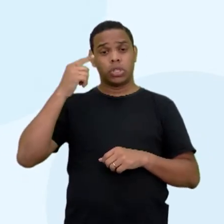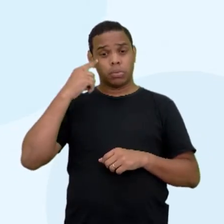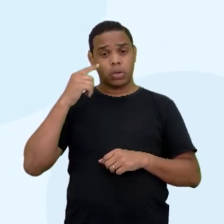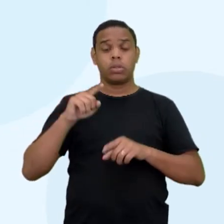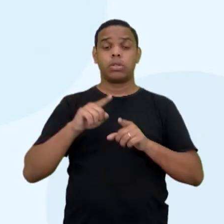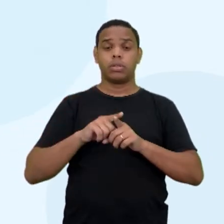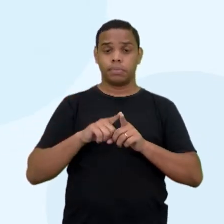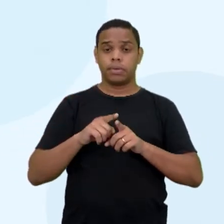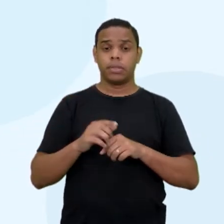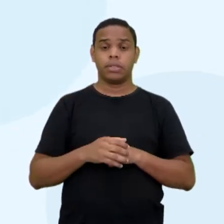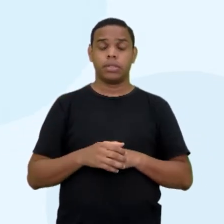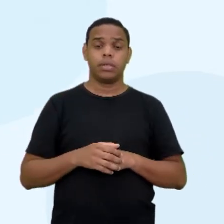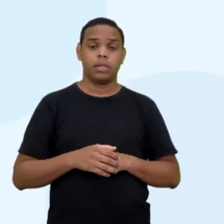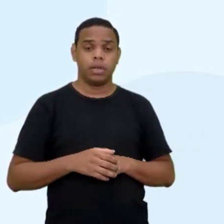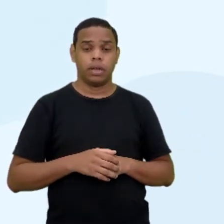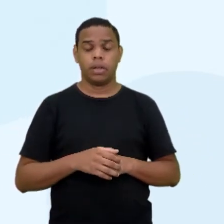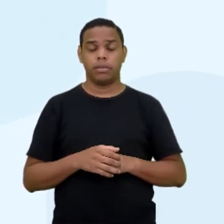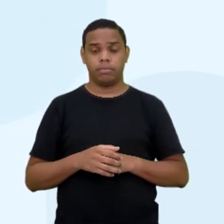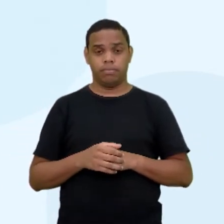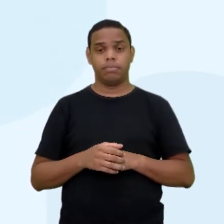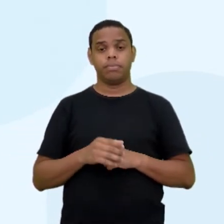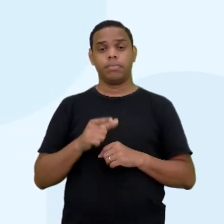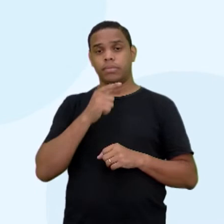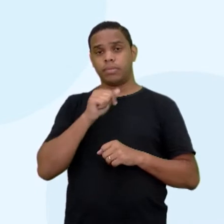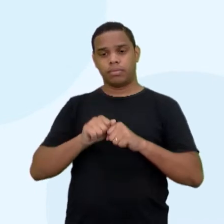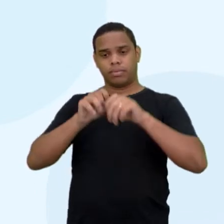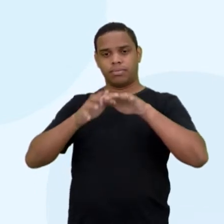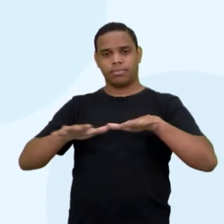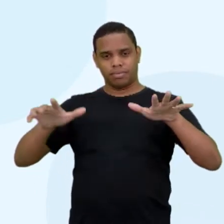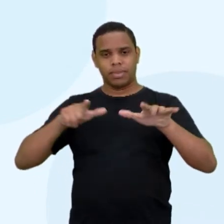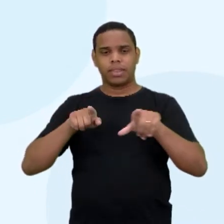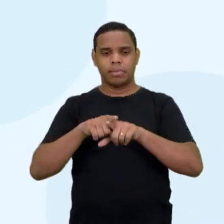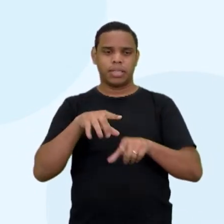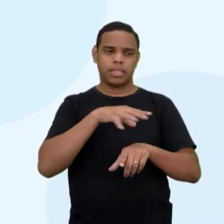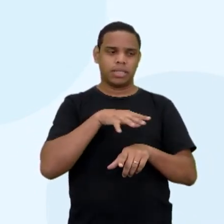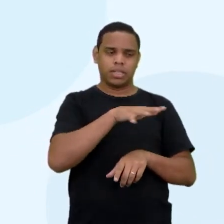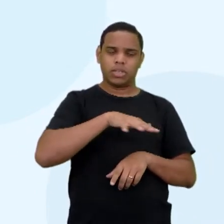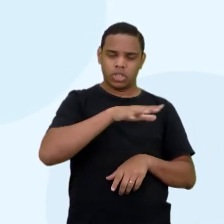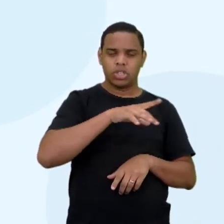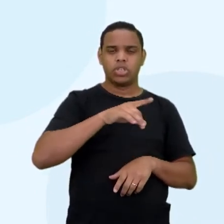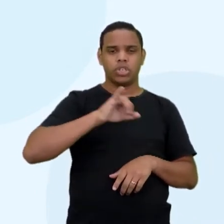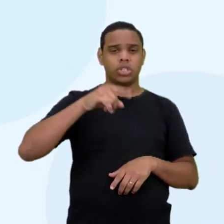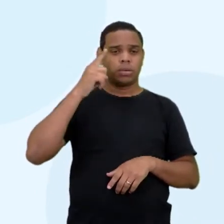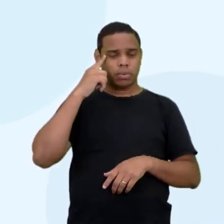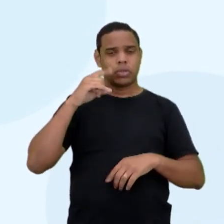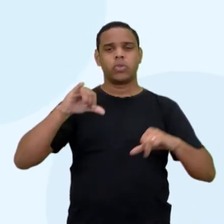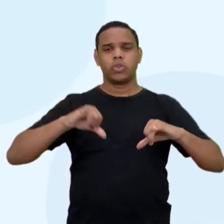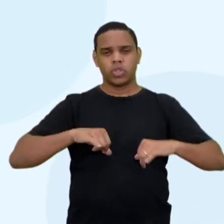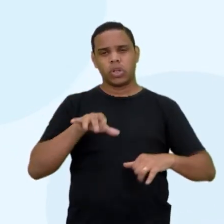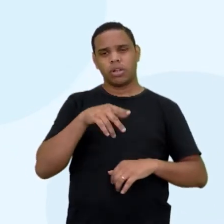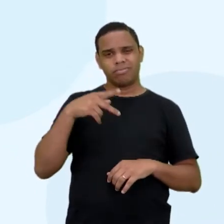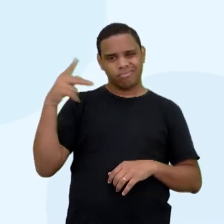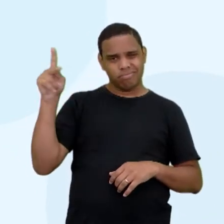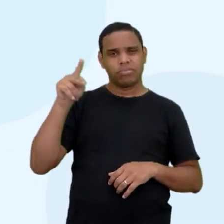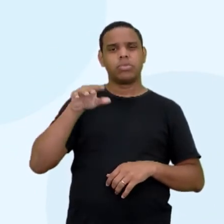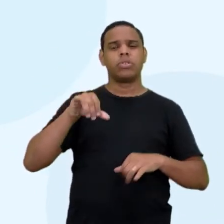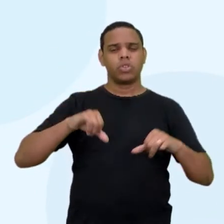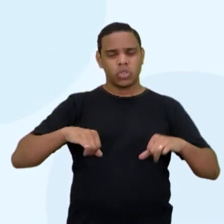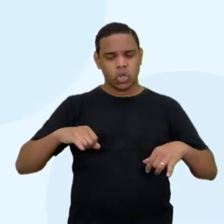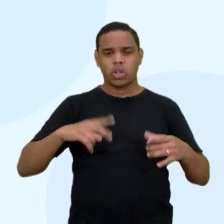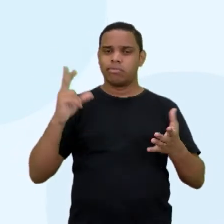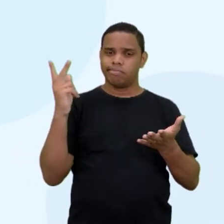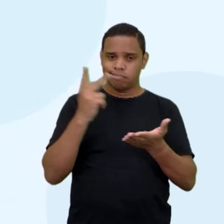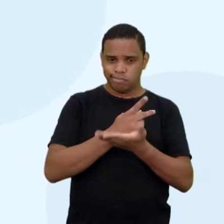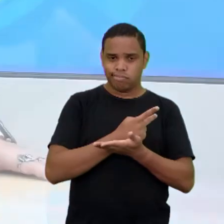também, né, na região aí do Mar do Japão. Então é uma região aí que sofre, né, consequências